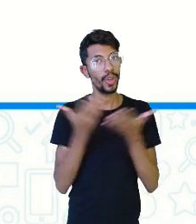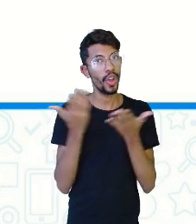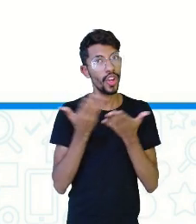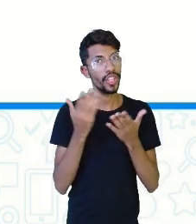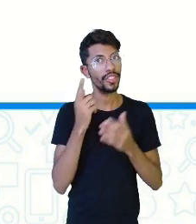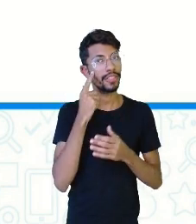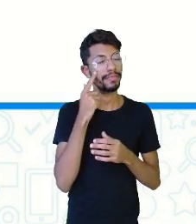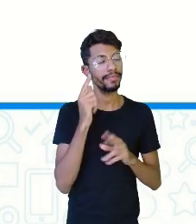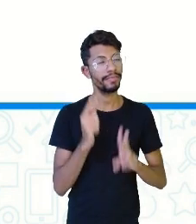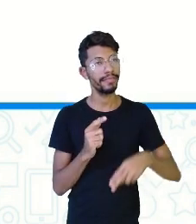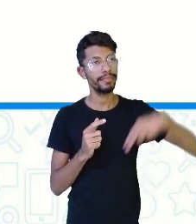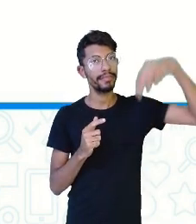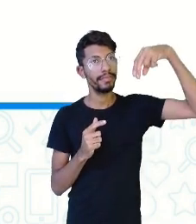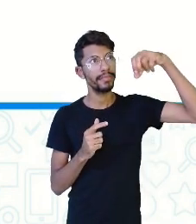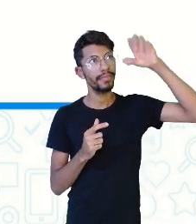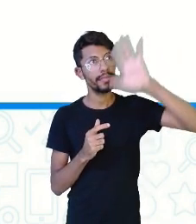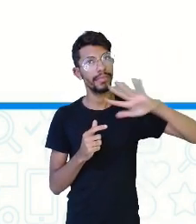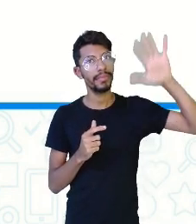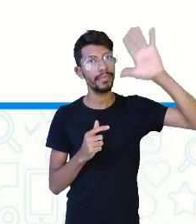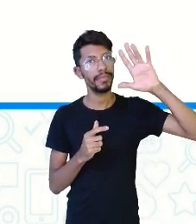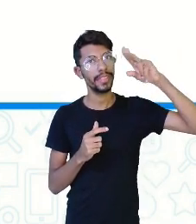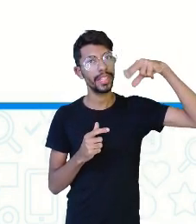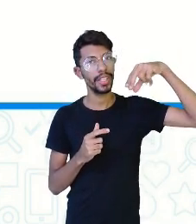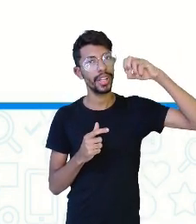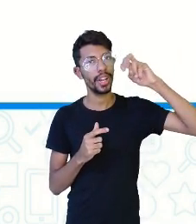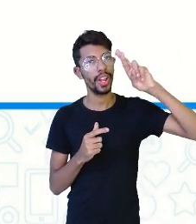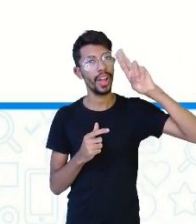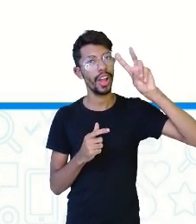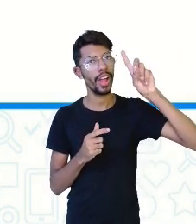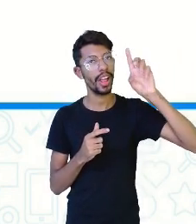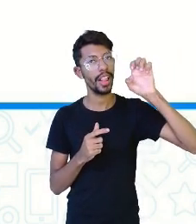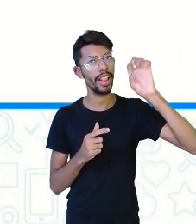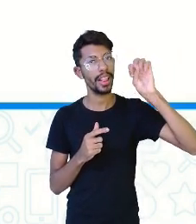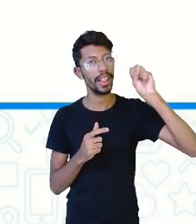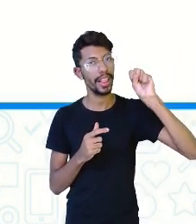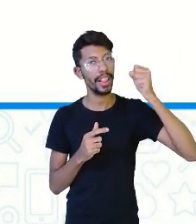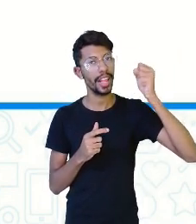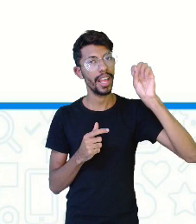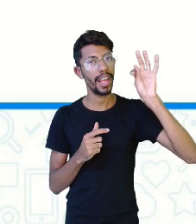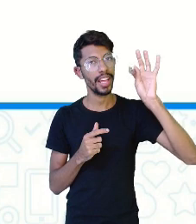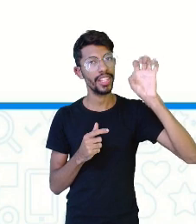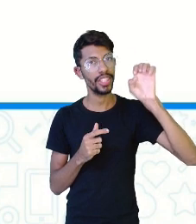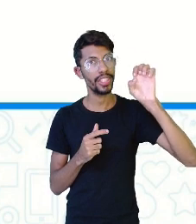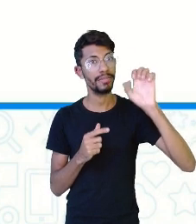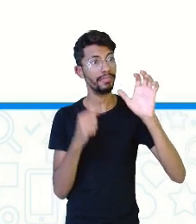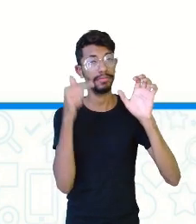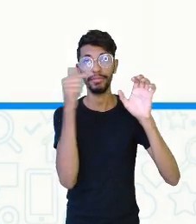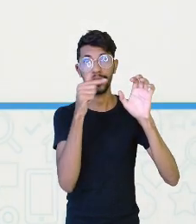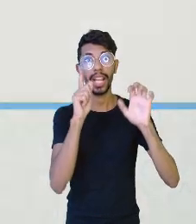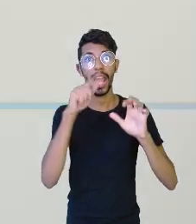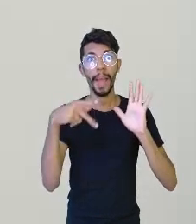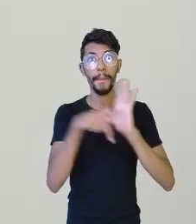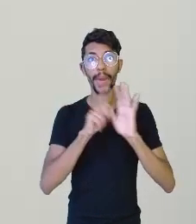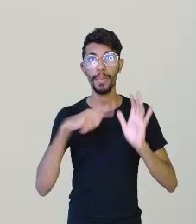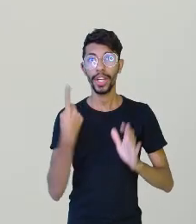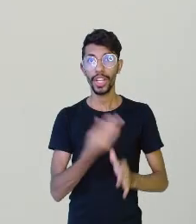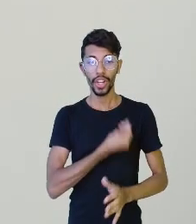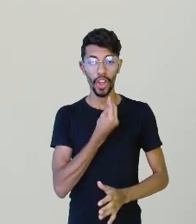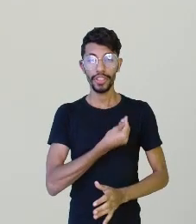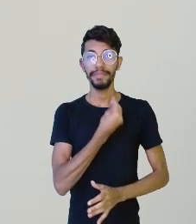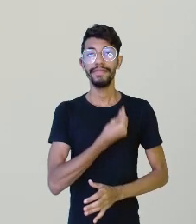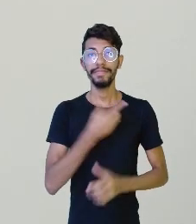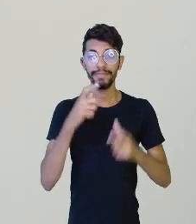região Nordeste, muito bem. Inclusive, é a região que nós moramos, a região Nordeste do